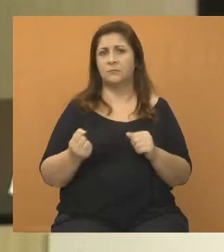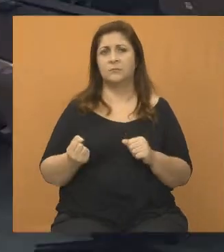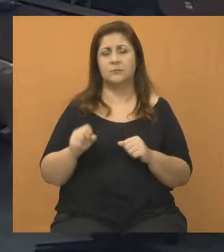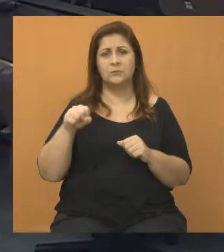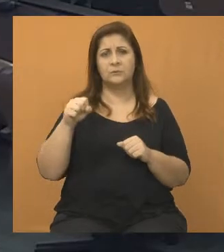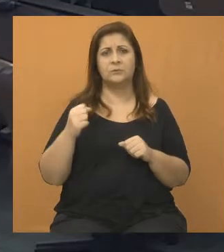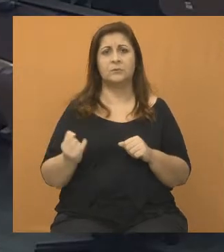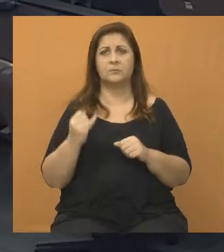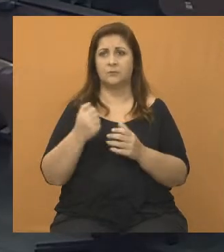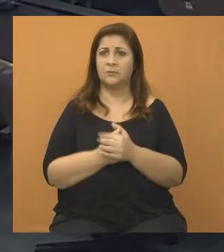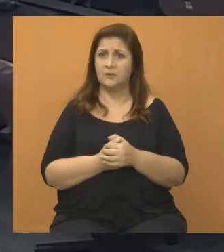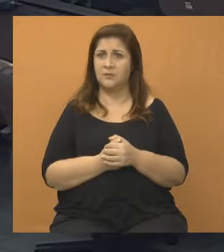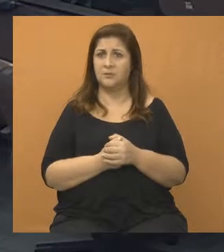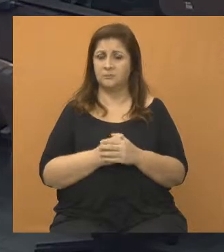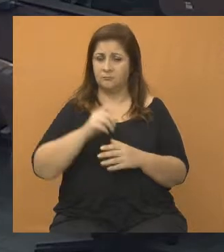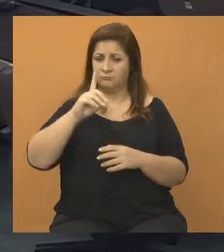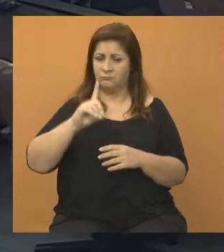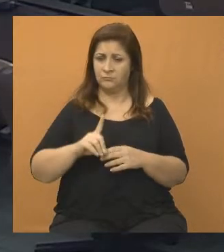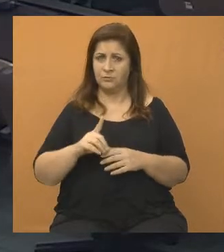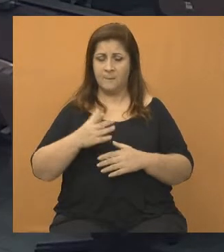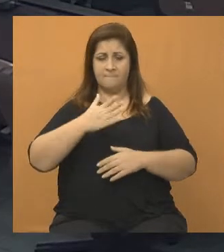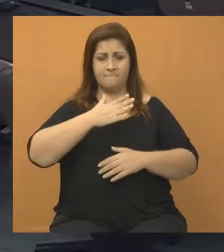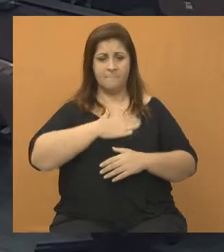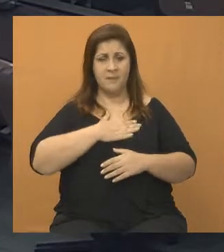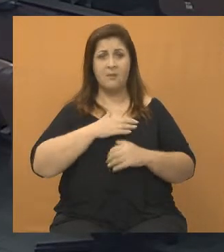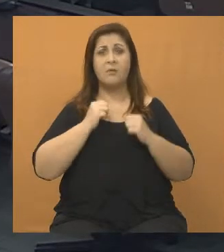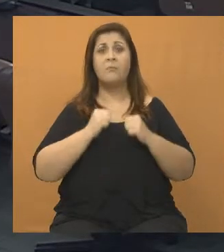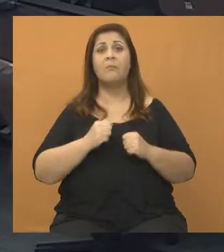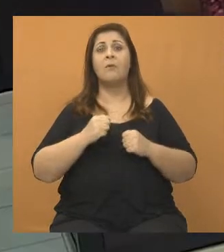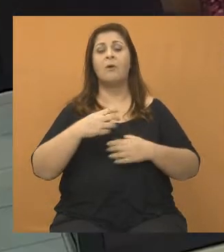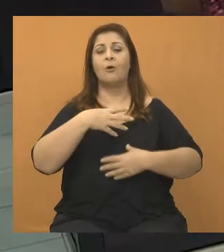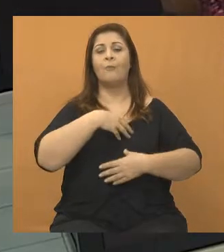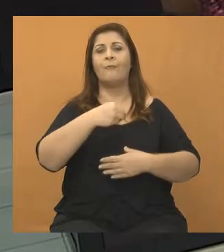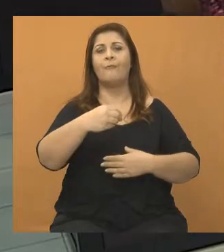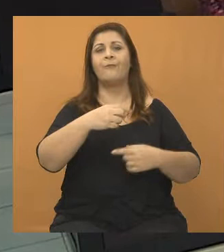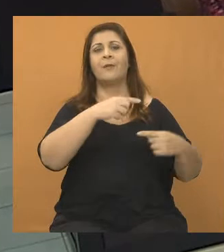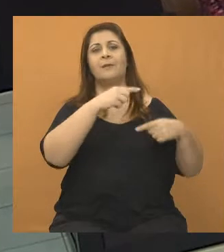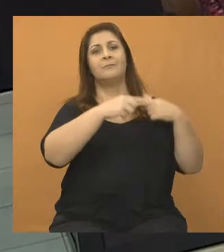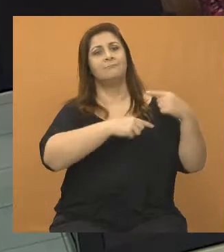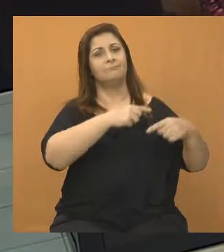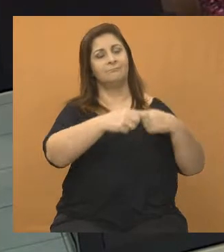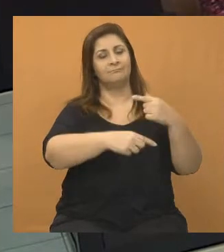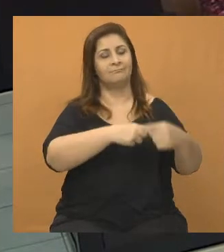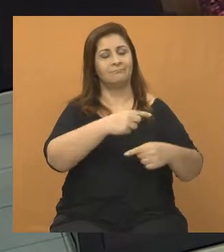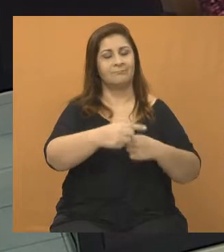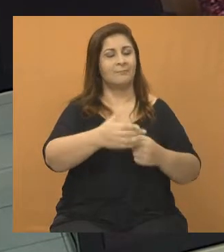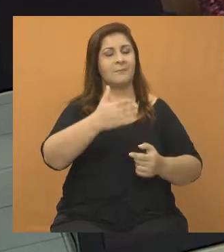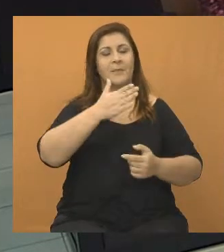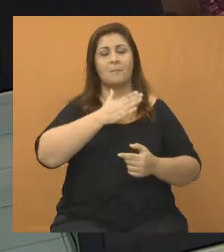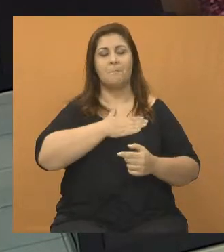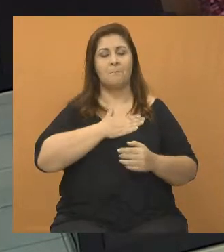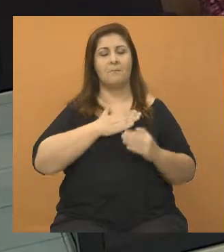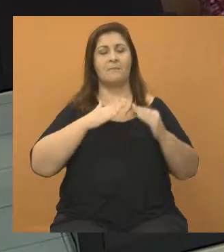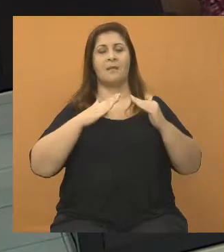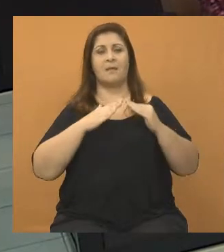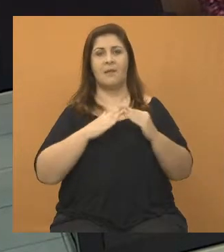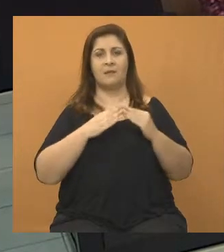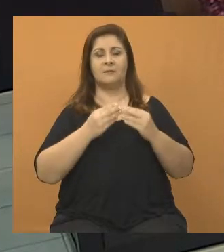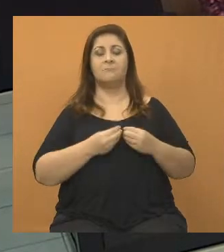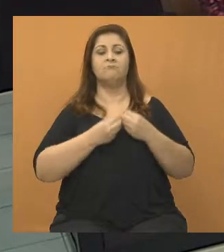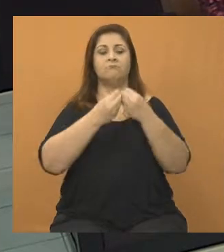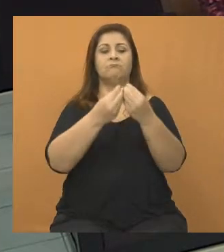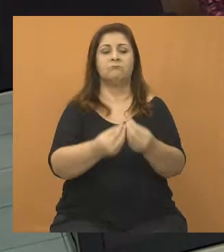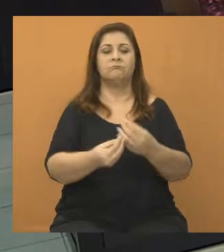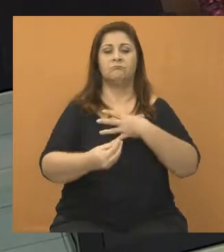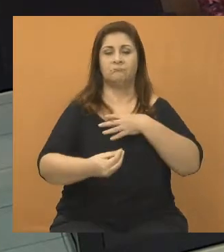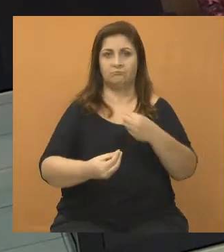O direito à posse e transmitir essa posse para os seus herdeiros. É isso que todos anseiam. É meu terreno, minha casa, e eu posso